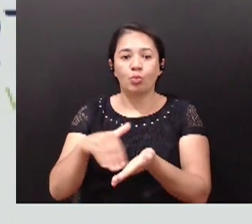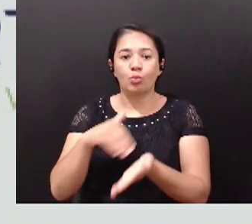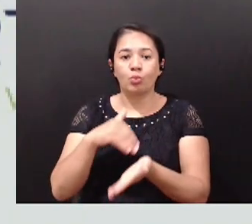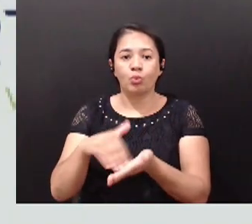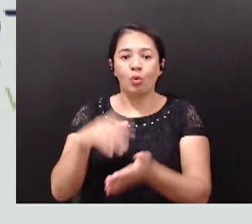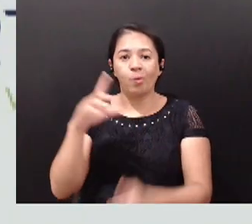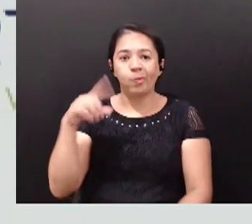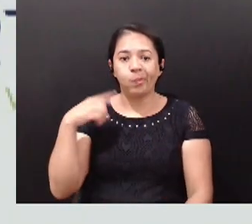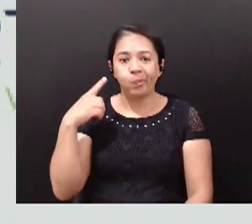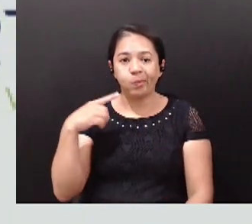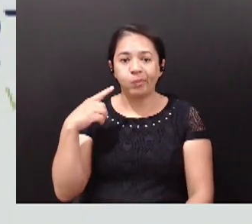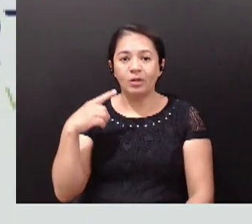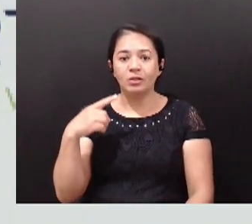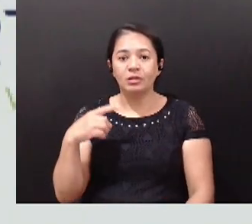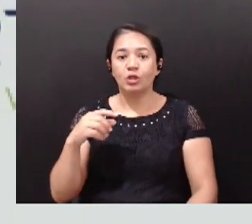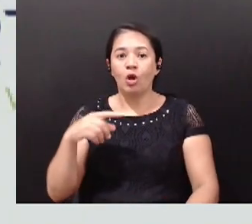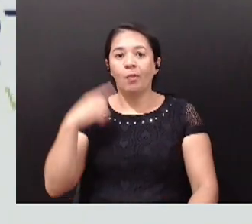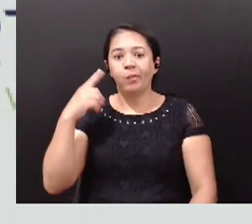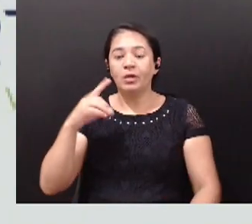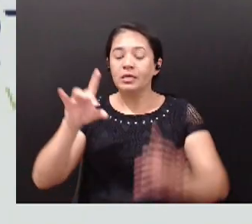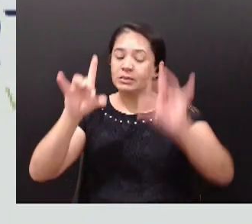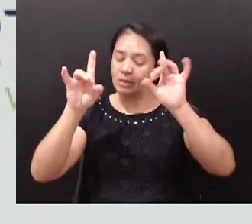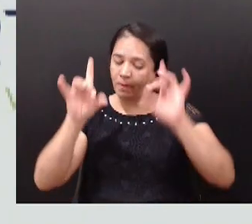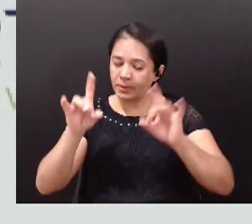com advogados especializados na área.